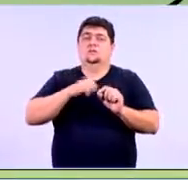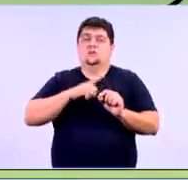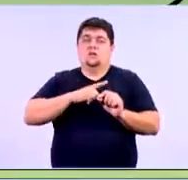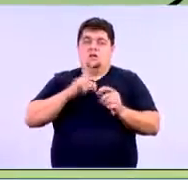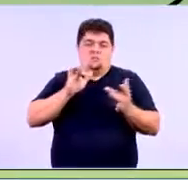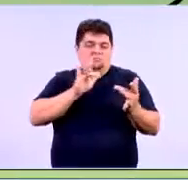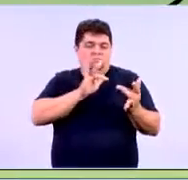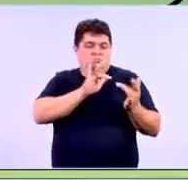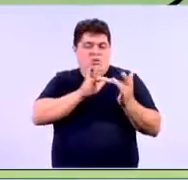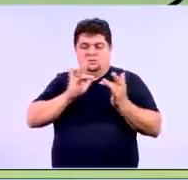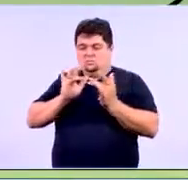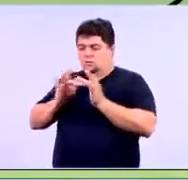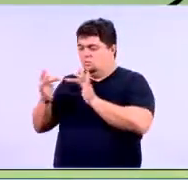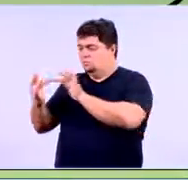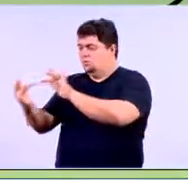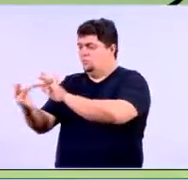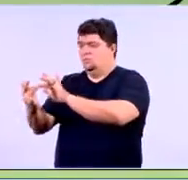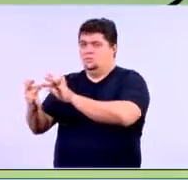possam